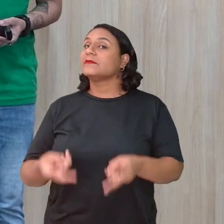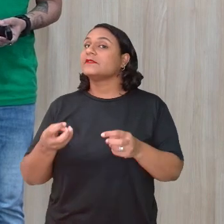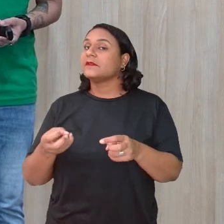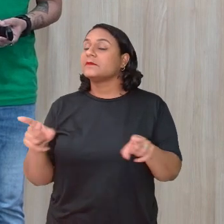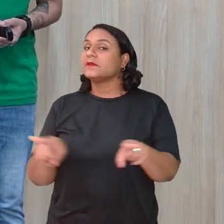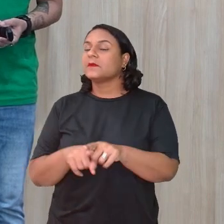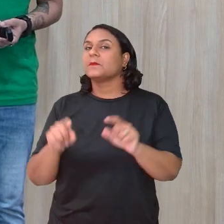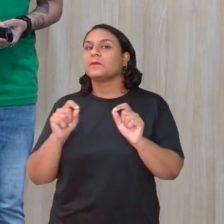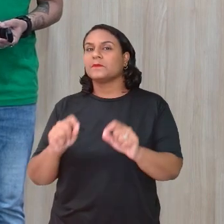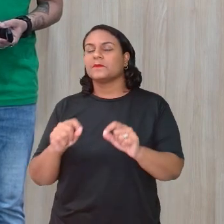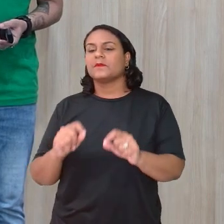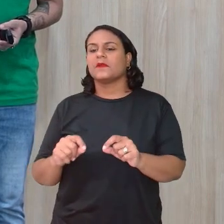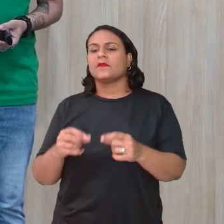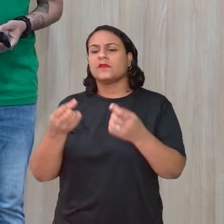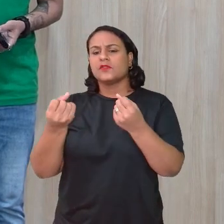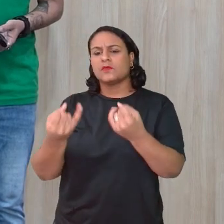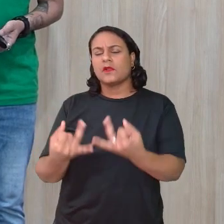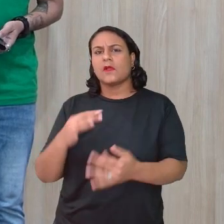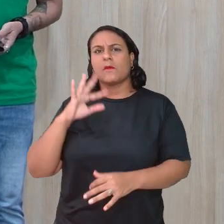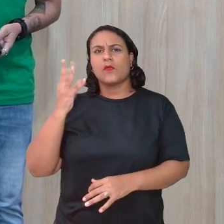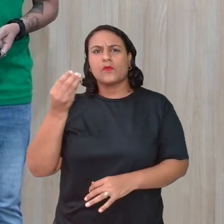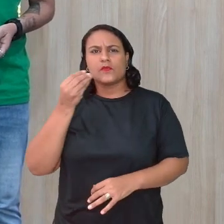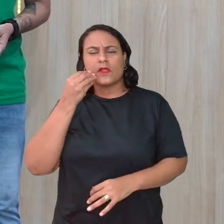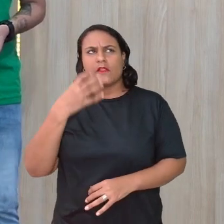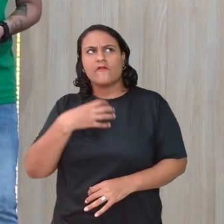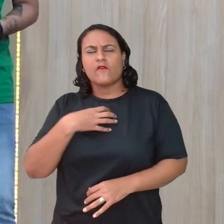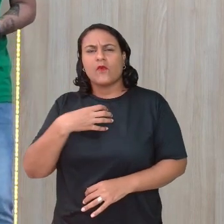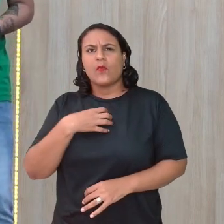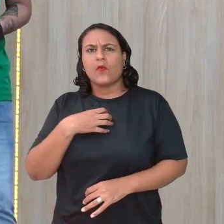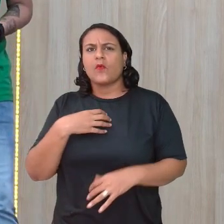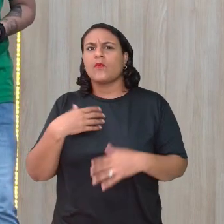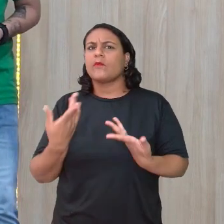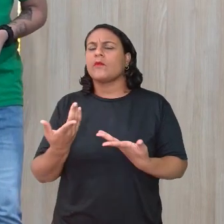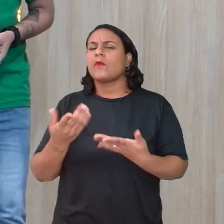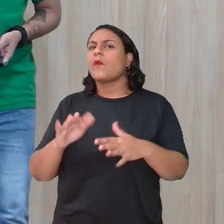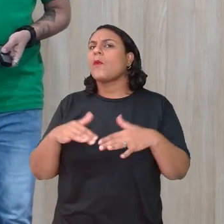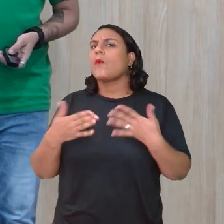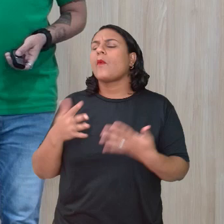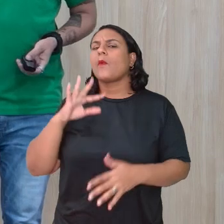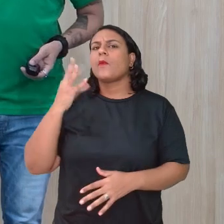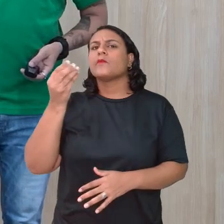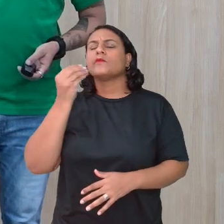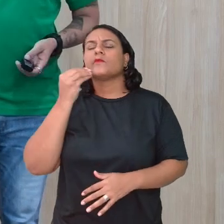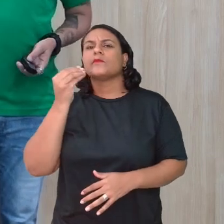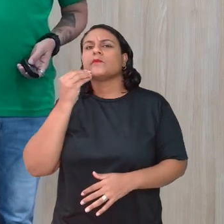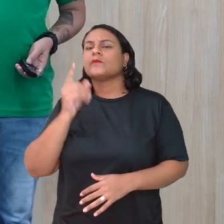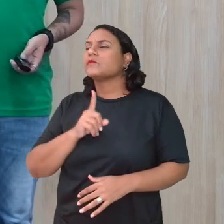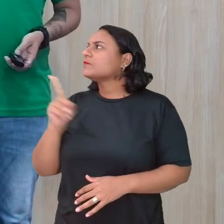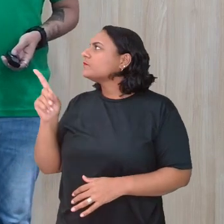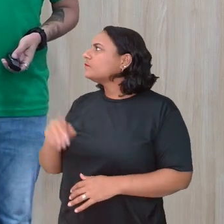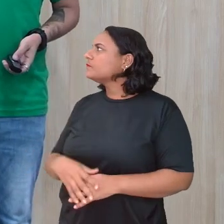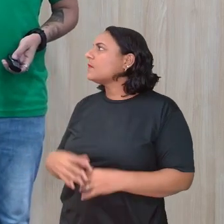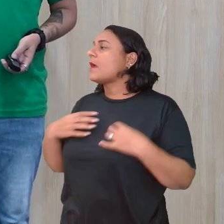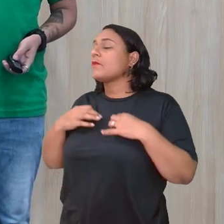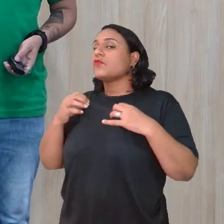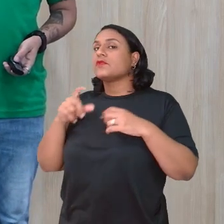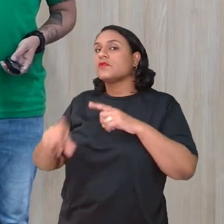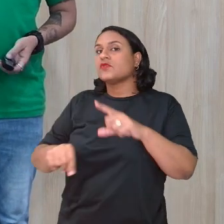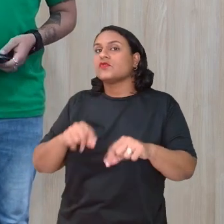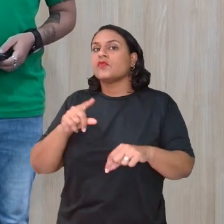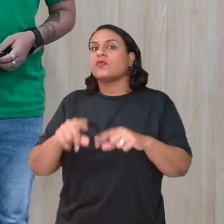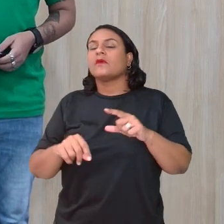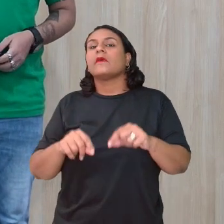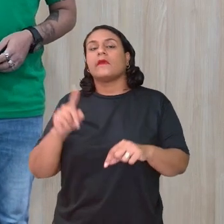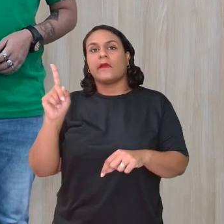Percebe que quando a gente fala de probabilidade dessa forma, qual é a probabilidade nesse caso aí de a blusa escolhida por aquela pessoa ser